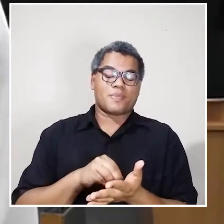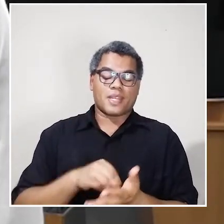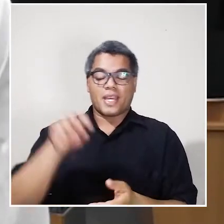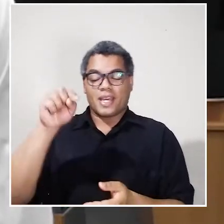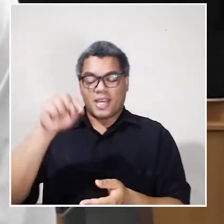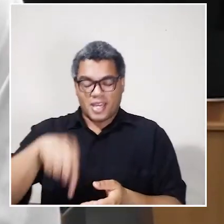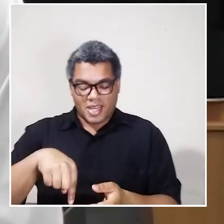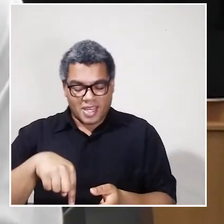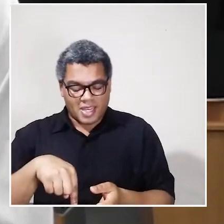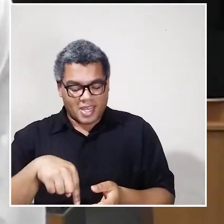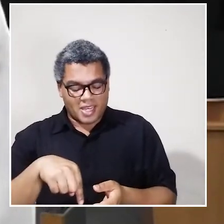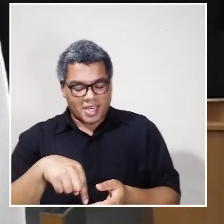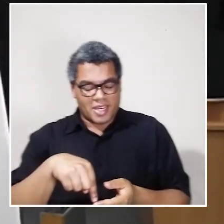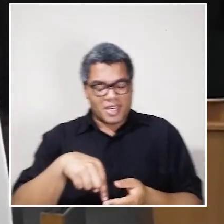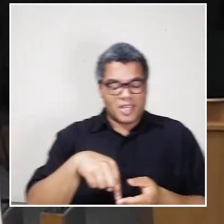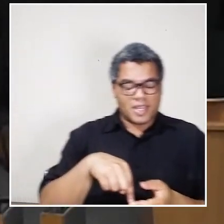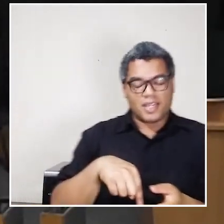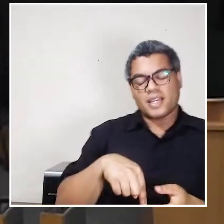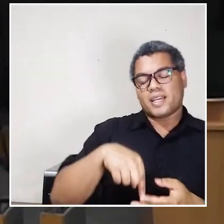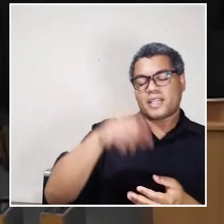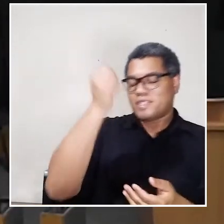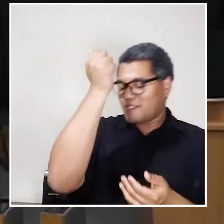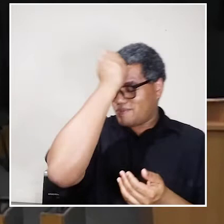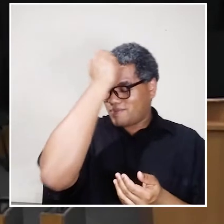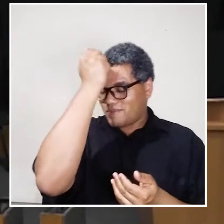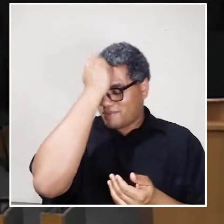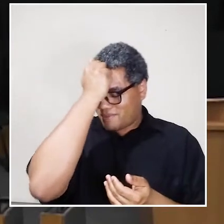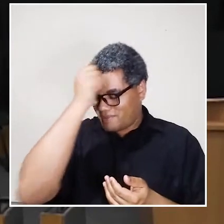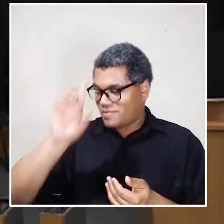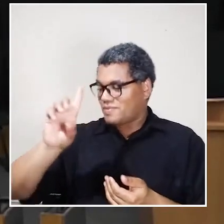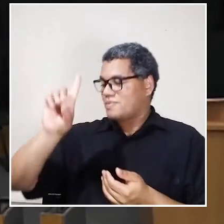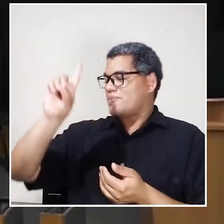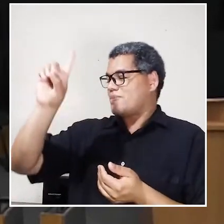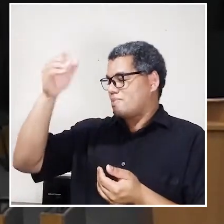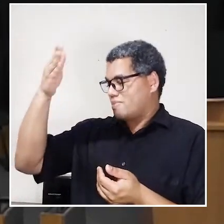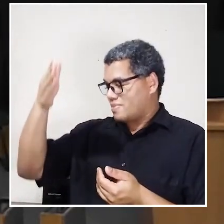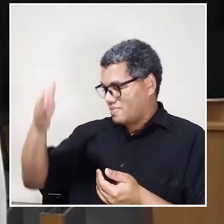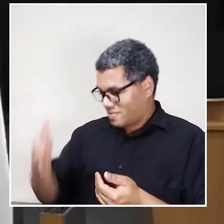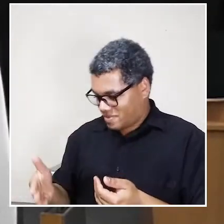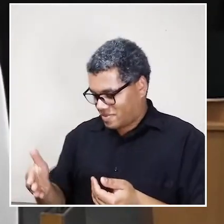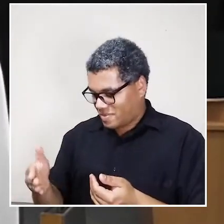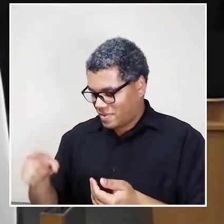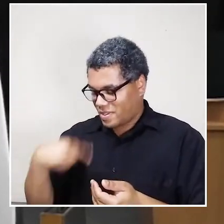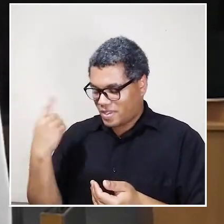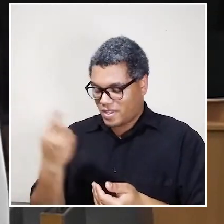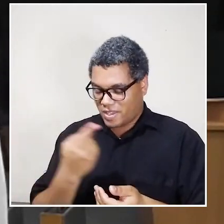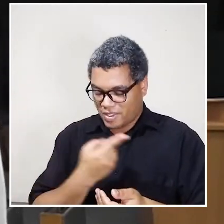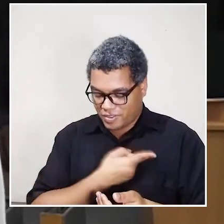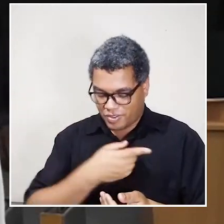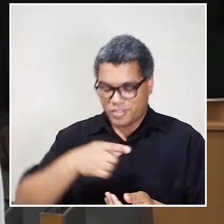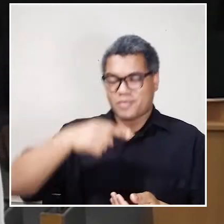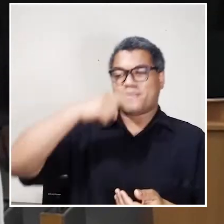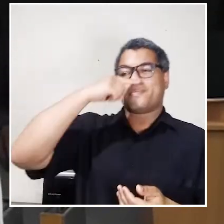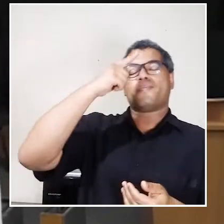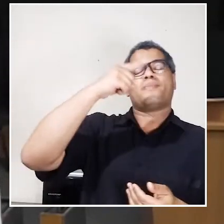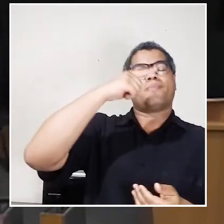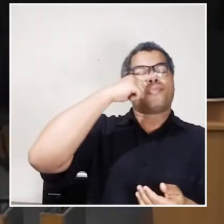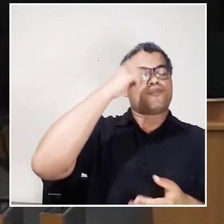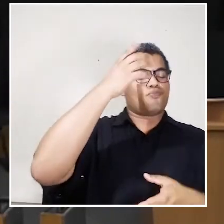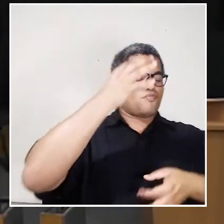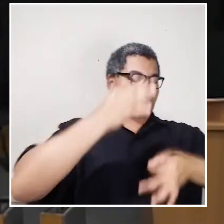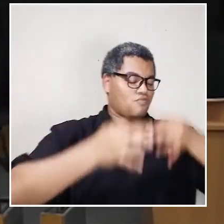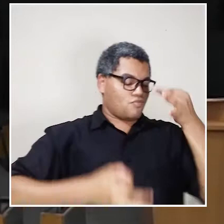esse profundo espírito de contrição perante o Senhor vai colocar abaixo as nossas